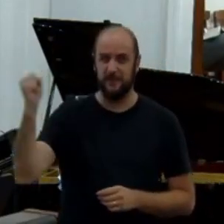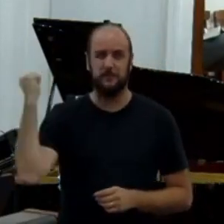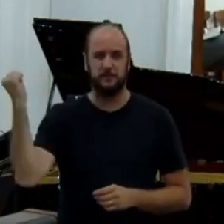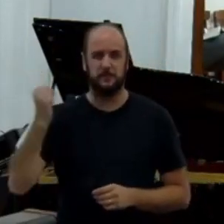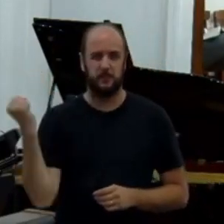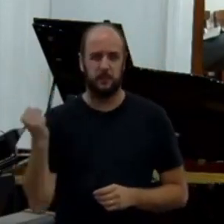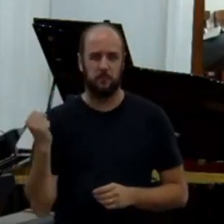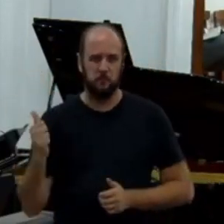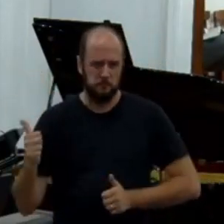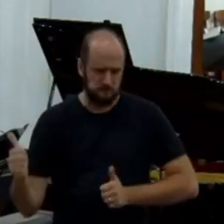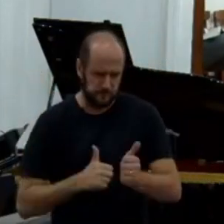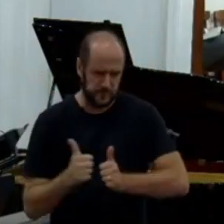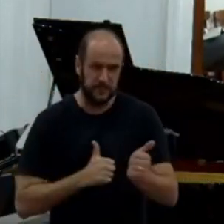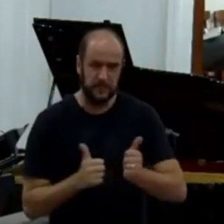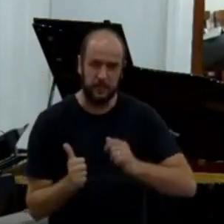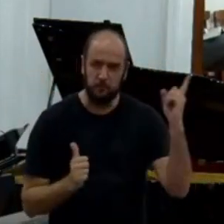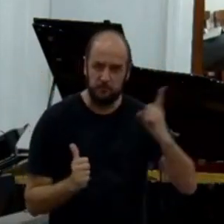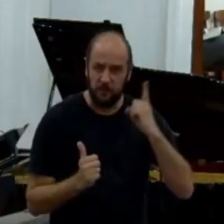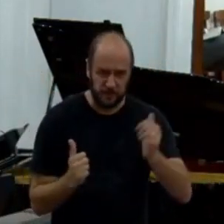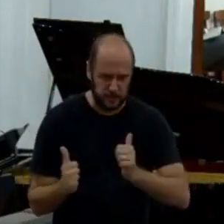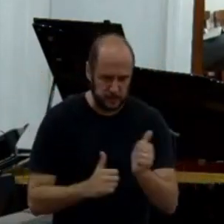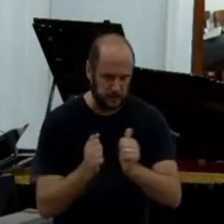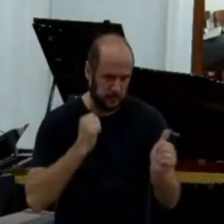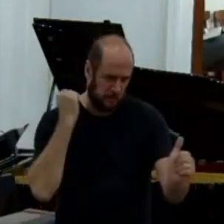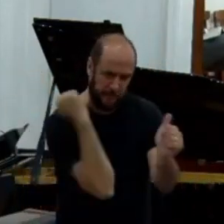perseguiu Davi para matá-lo,